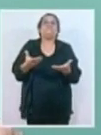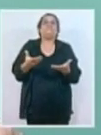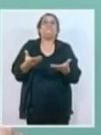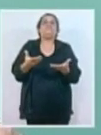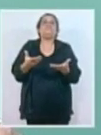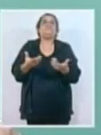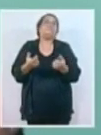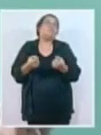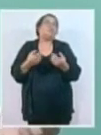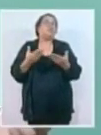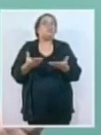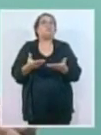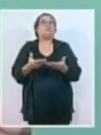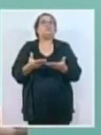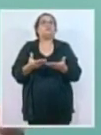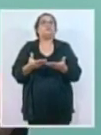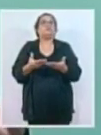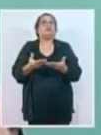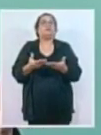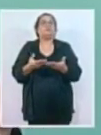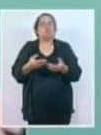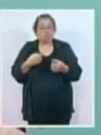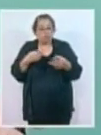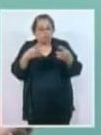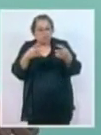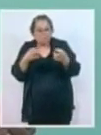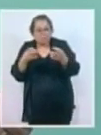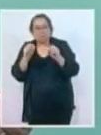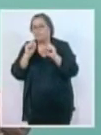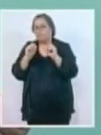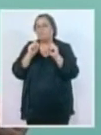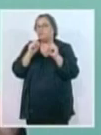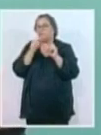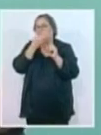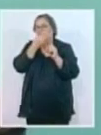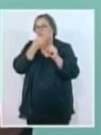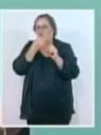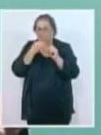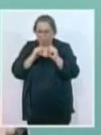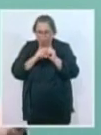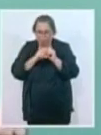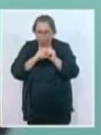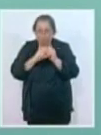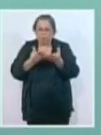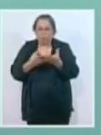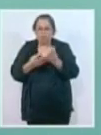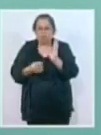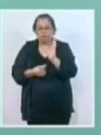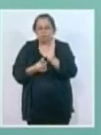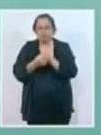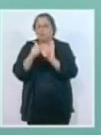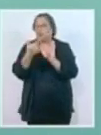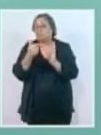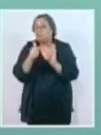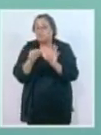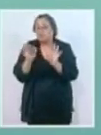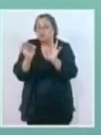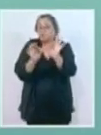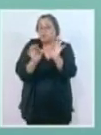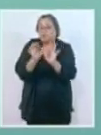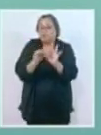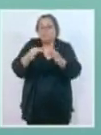Então, a gente solicitava e nós ouvíamos sempre aquela questão que não haviam fundos para fazer exatamente como